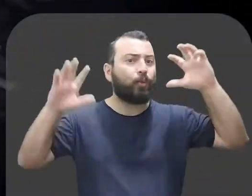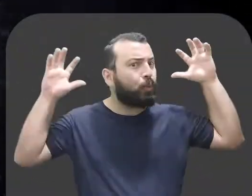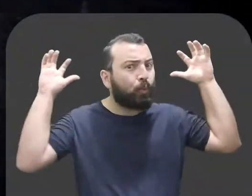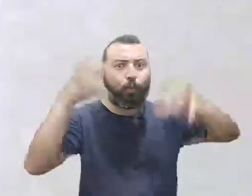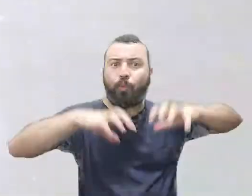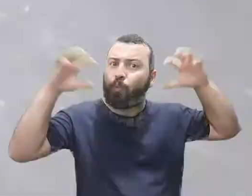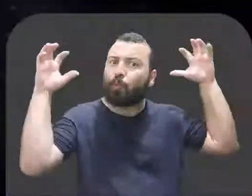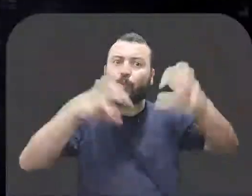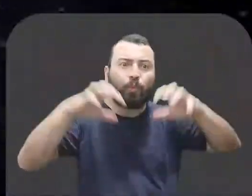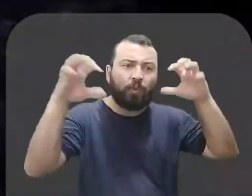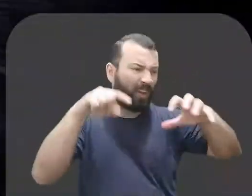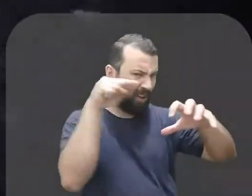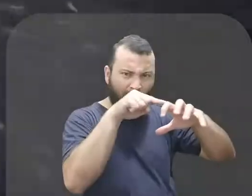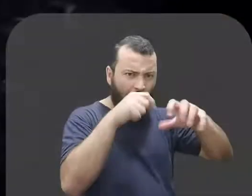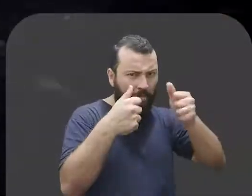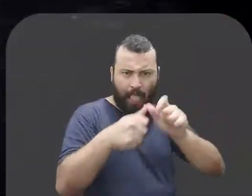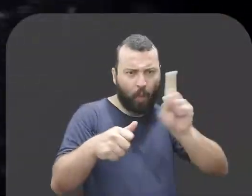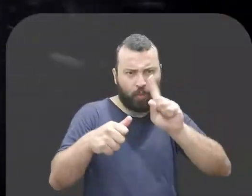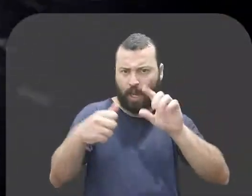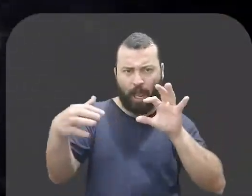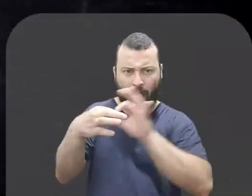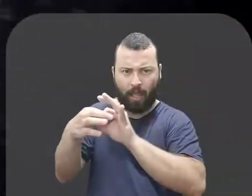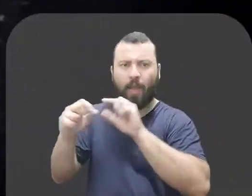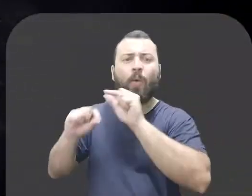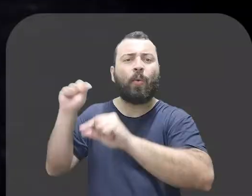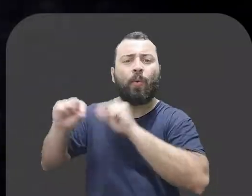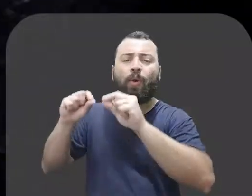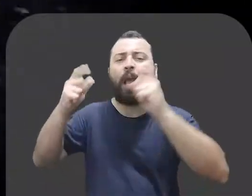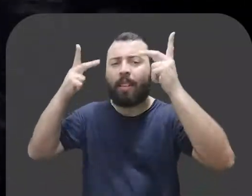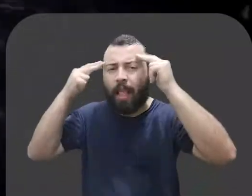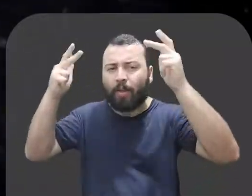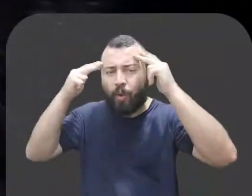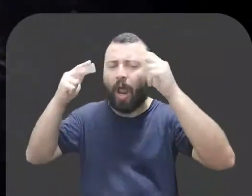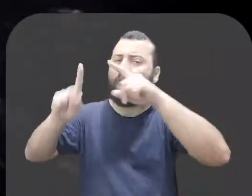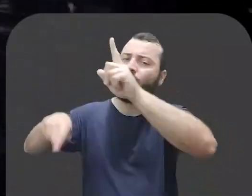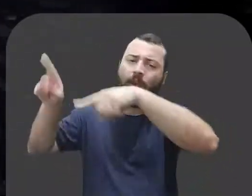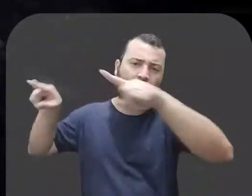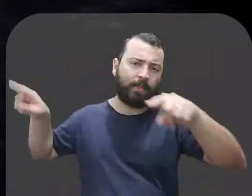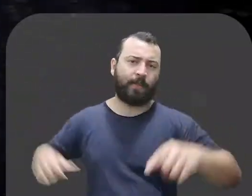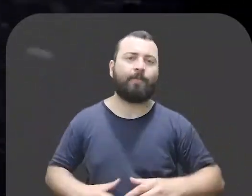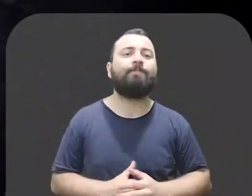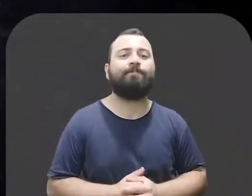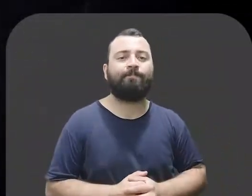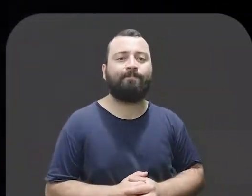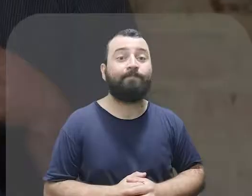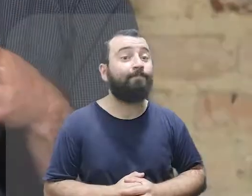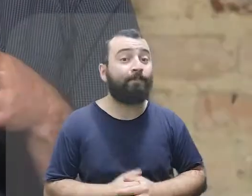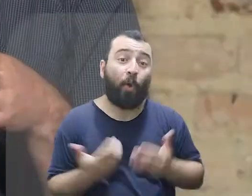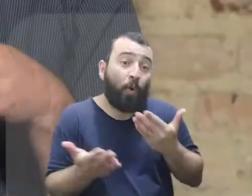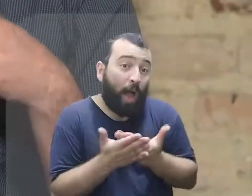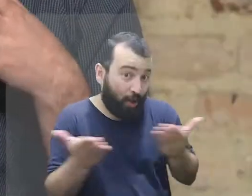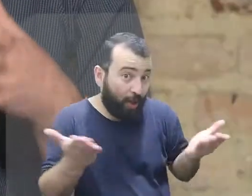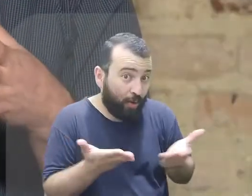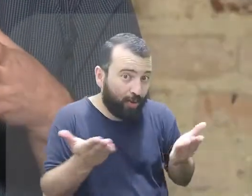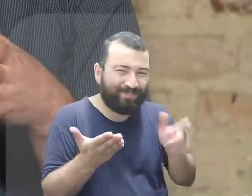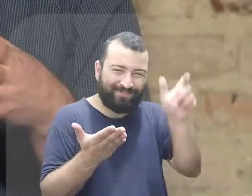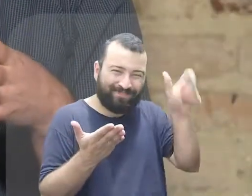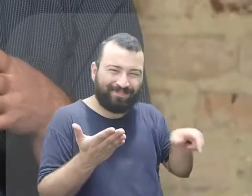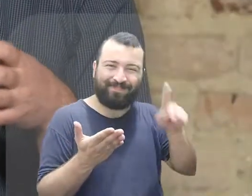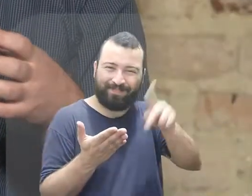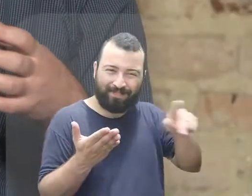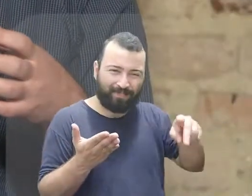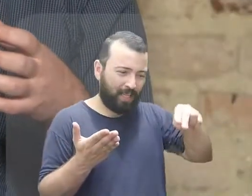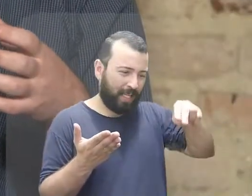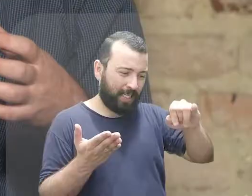de chuvas, que não estão relacionadas com os modos naturais de variação. Na aula de hoje,